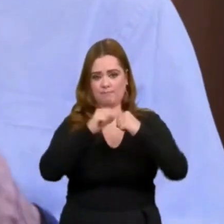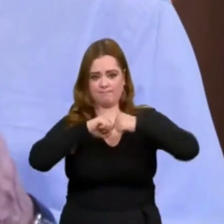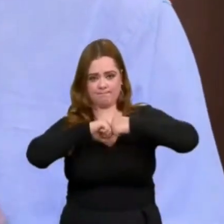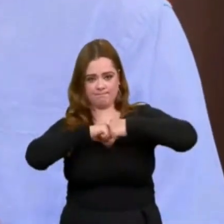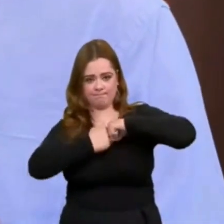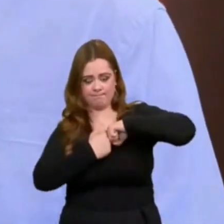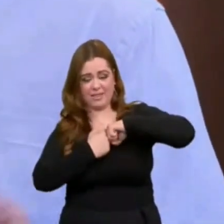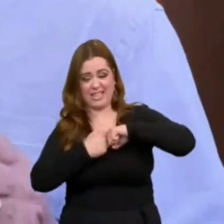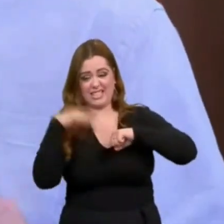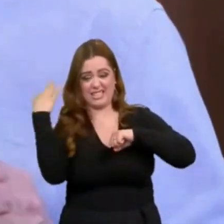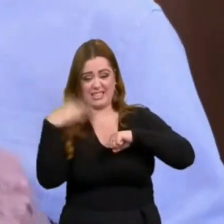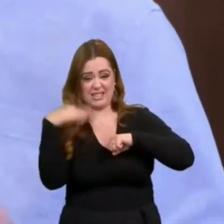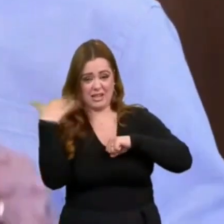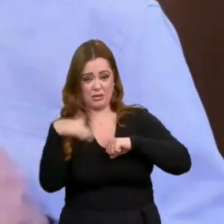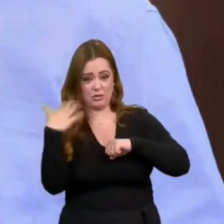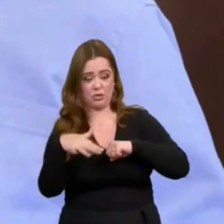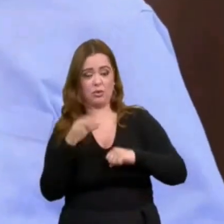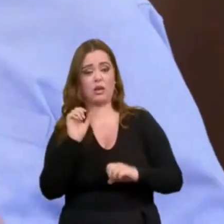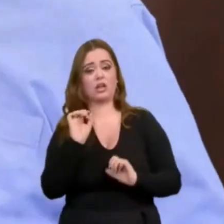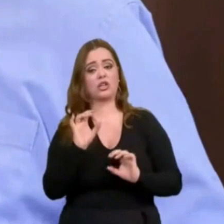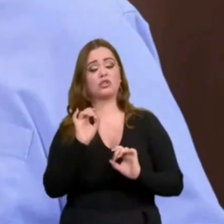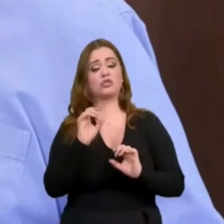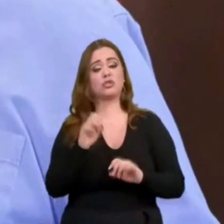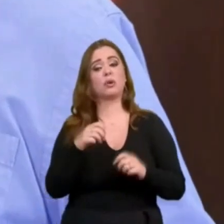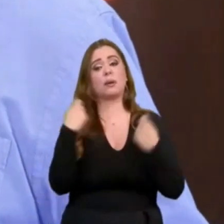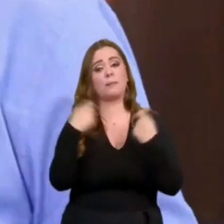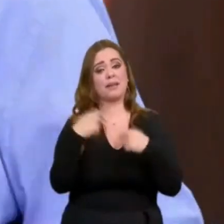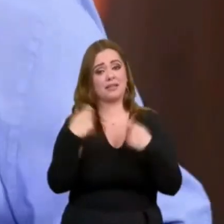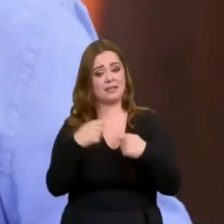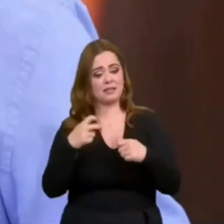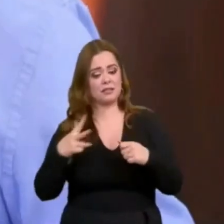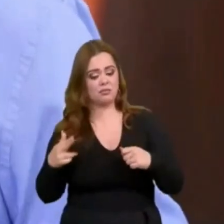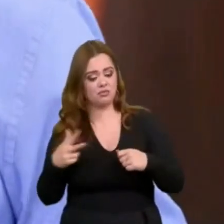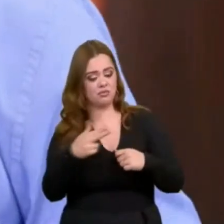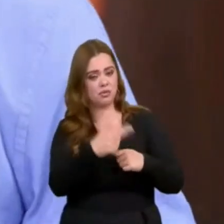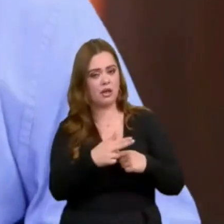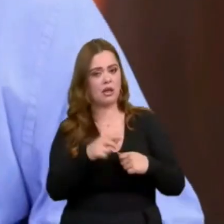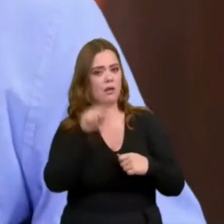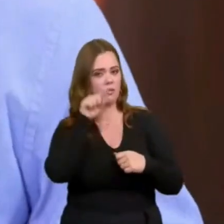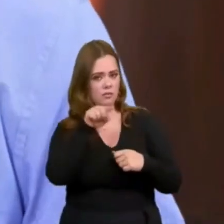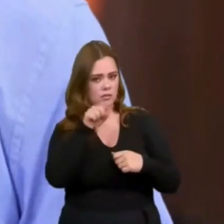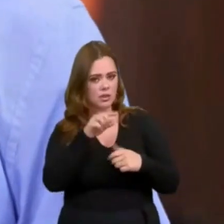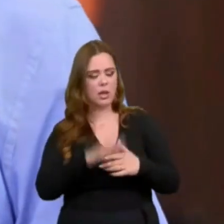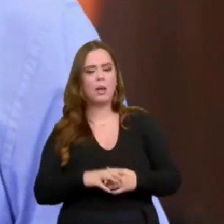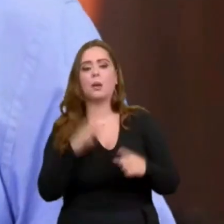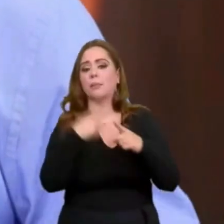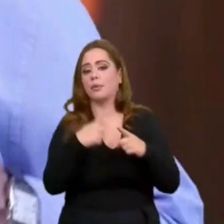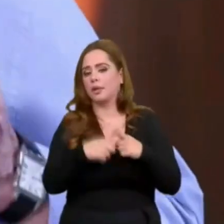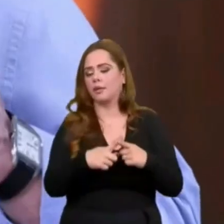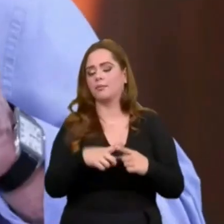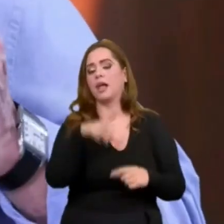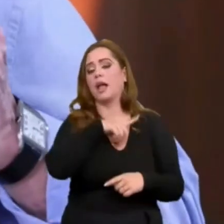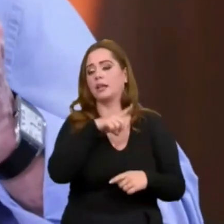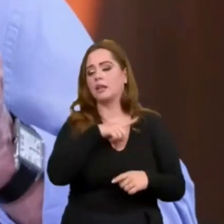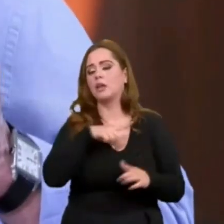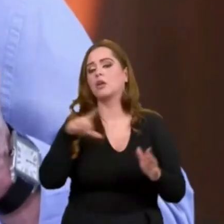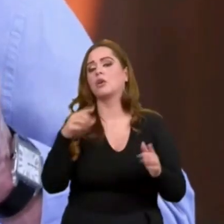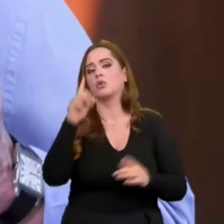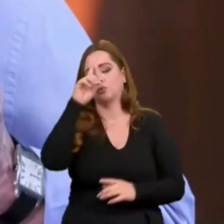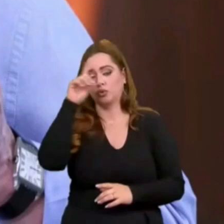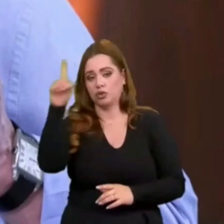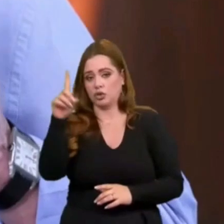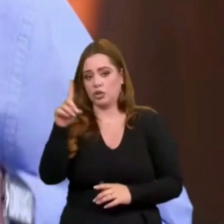decidir operar é o senhor, porque é o senhor que sabe o limite da sua dor. Vai chegar um dia que você vai dizer, vai ter que operar. A nossa